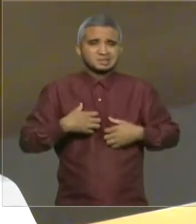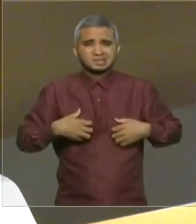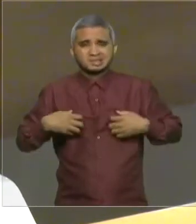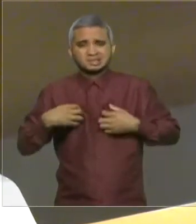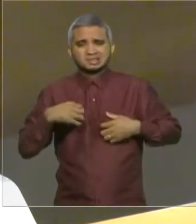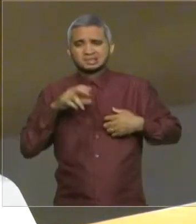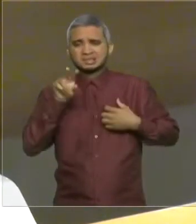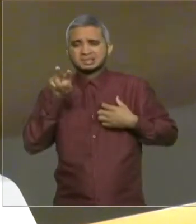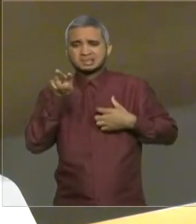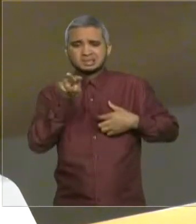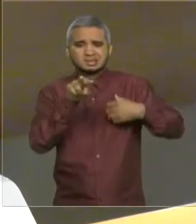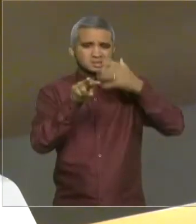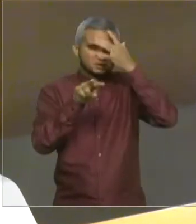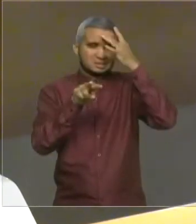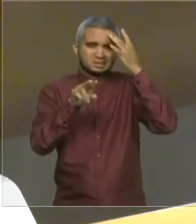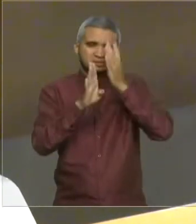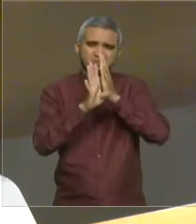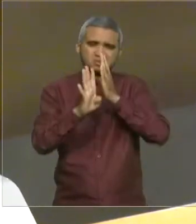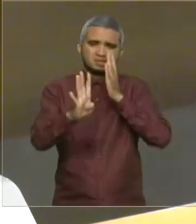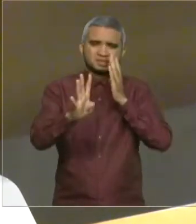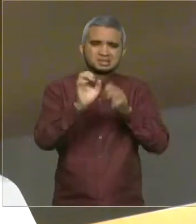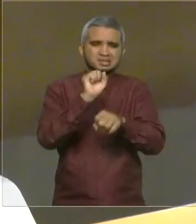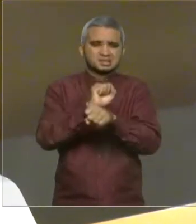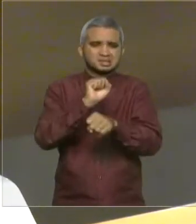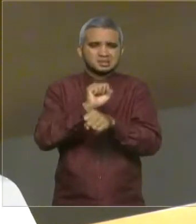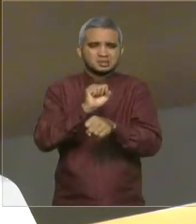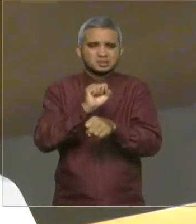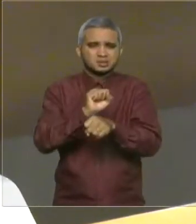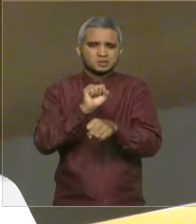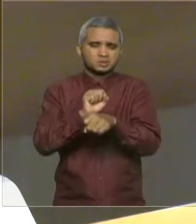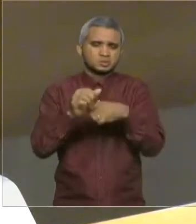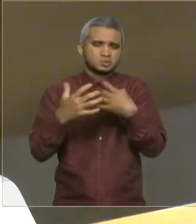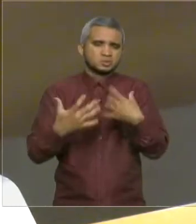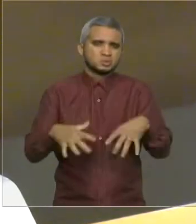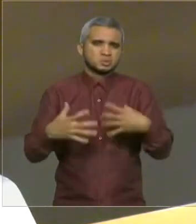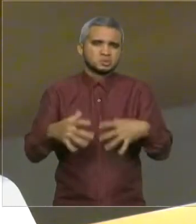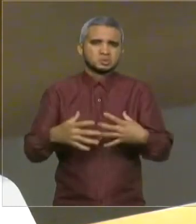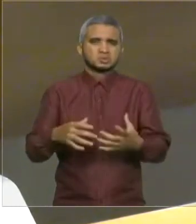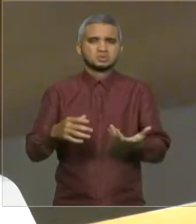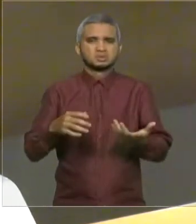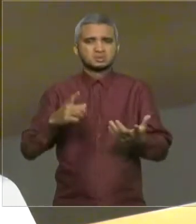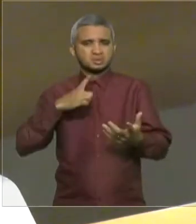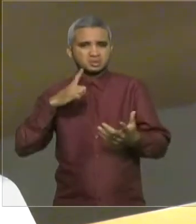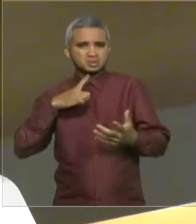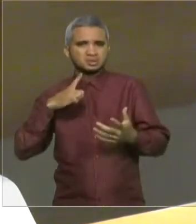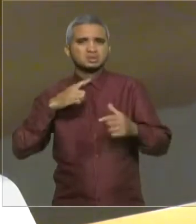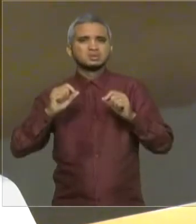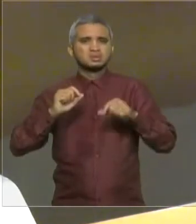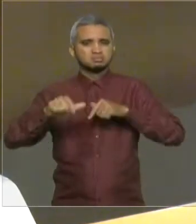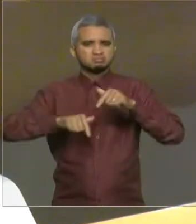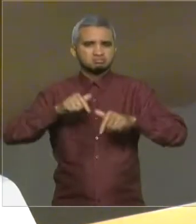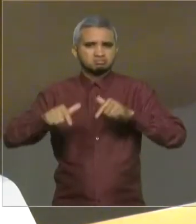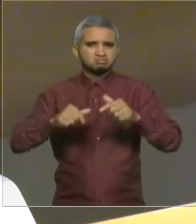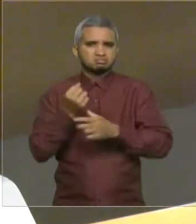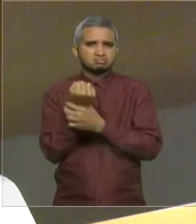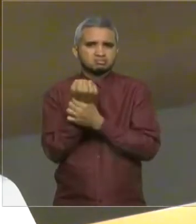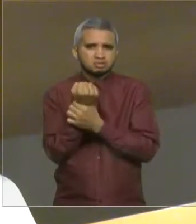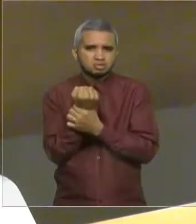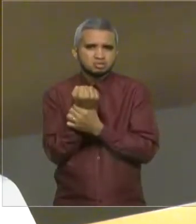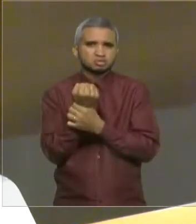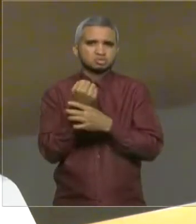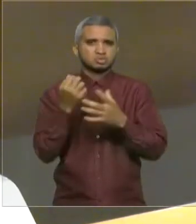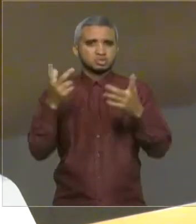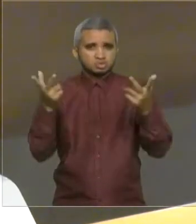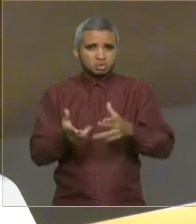fila, esperando para fazer a sua hemodiálise e ter um serviço seguro, digno, como esse que foi inaugurado hoje. O